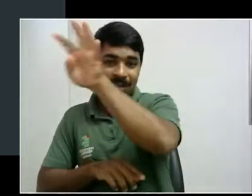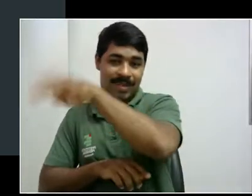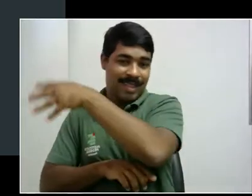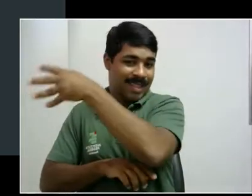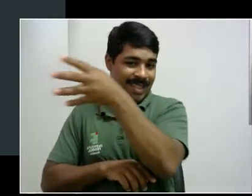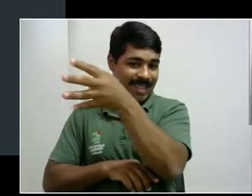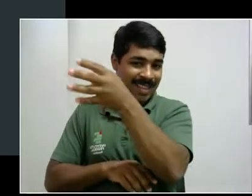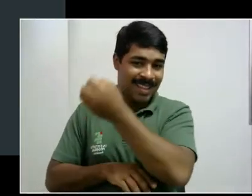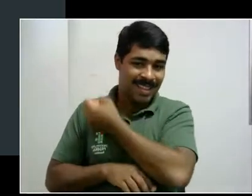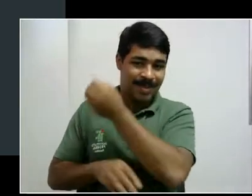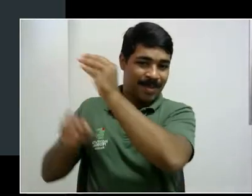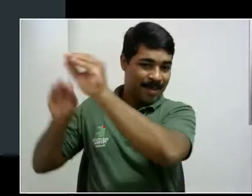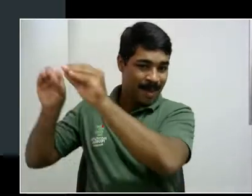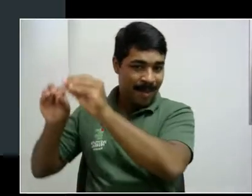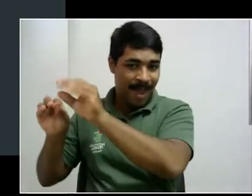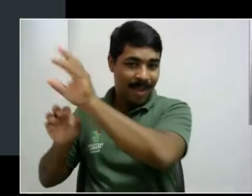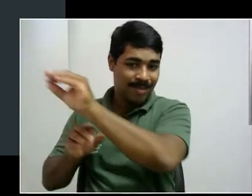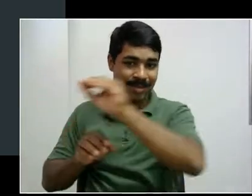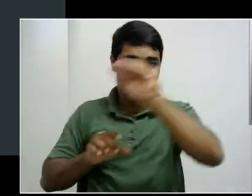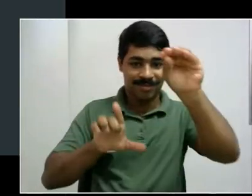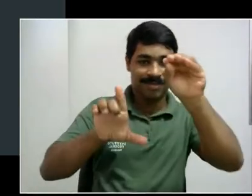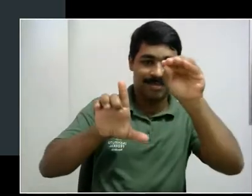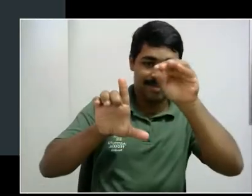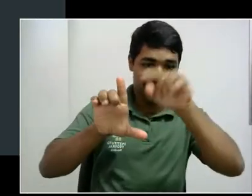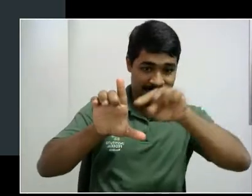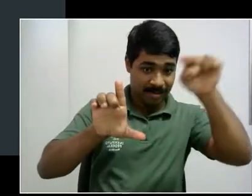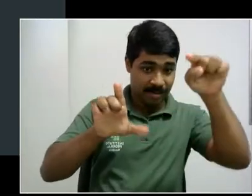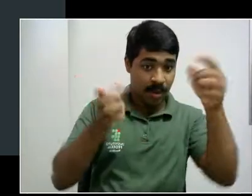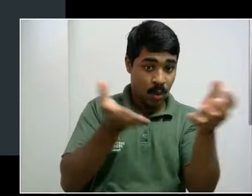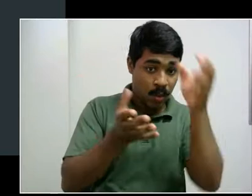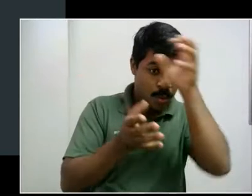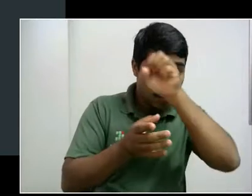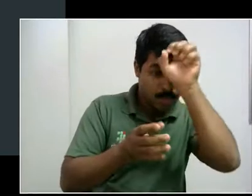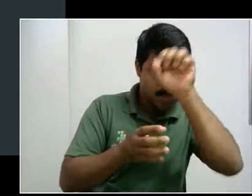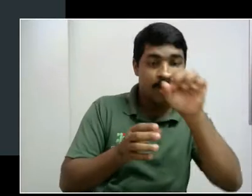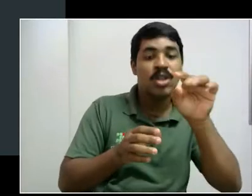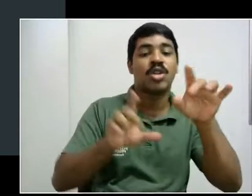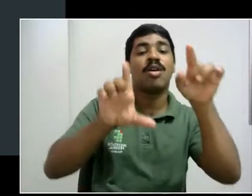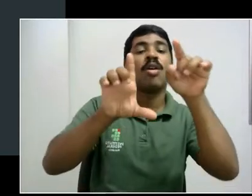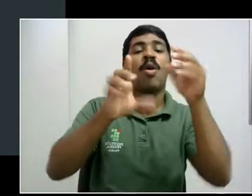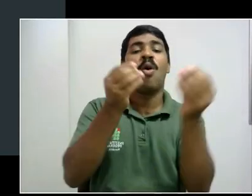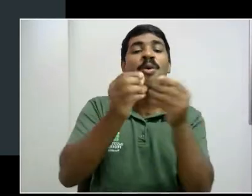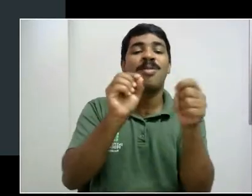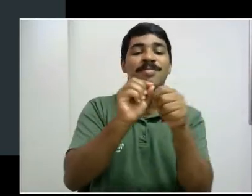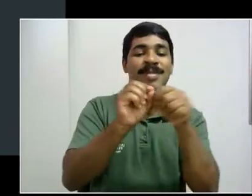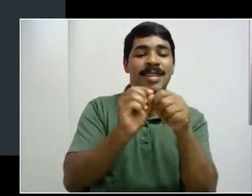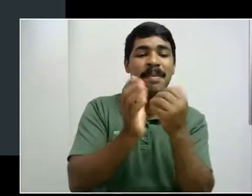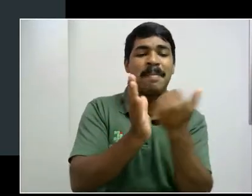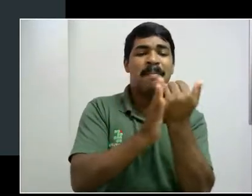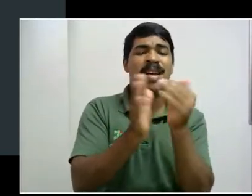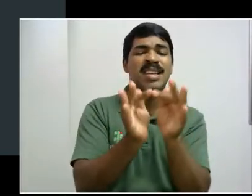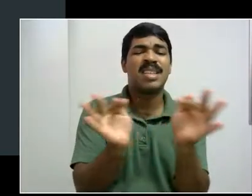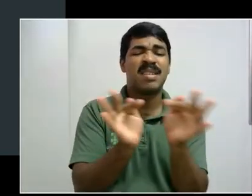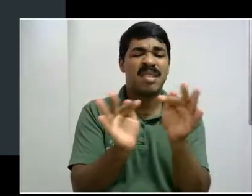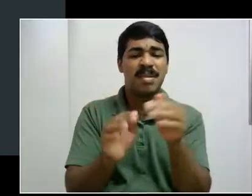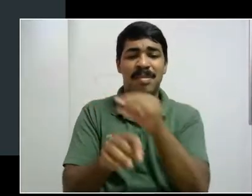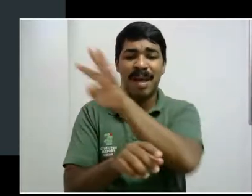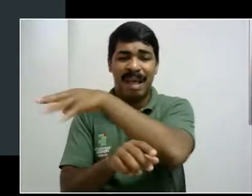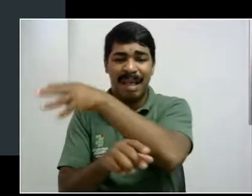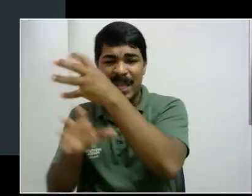nessa aula de hoje nós vamos ver como fazer o mesmo gráfico, mas com um pouquinho de trabalho a menos, né, que não precisa ficar calculando